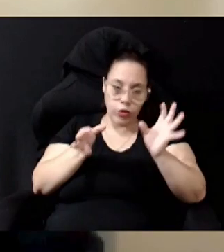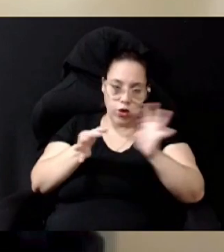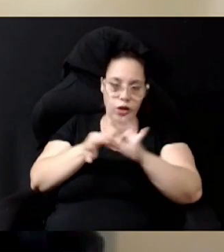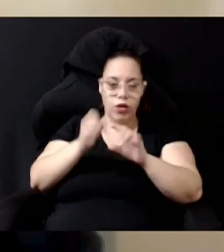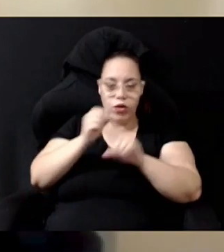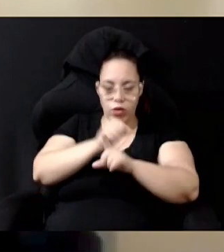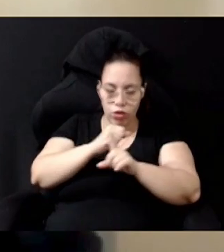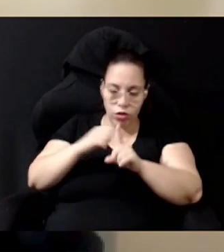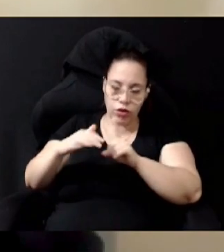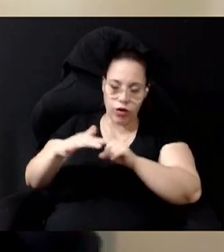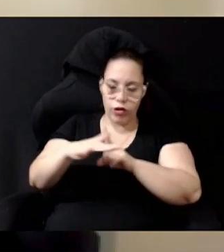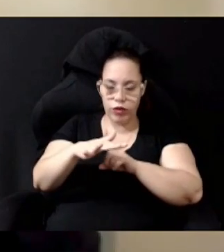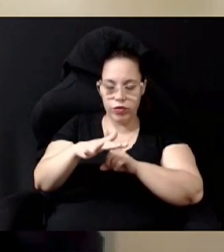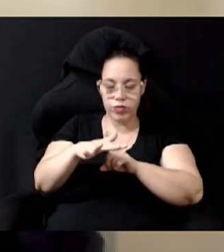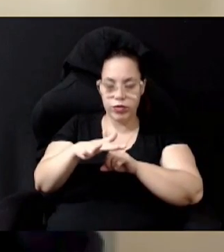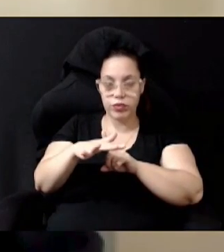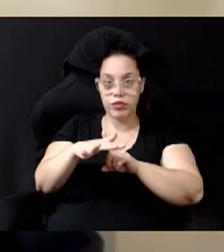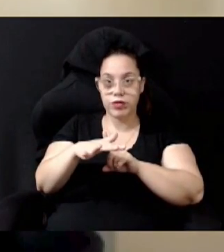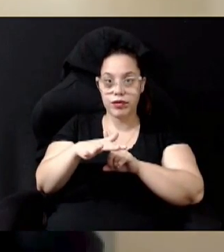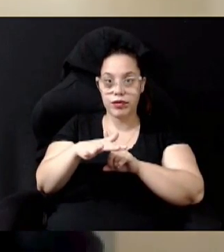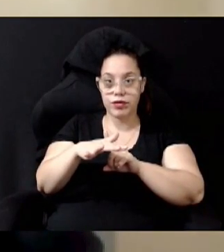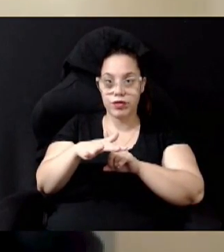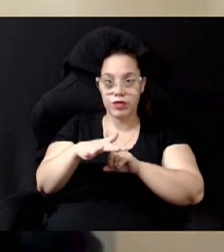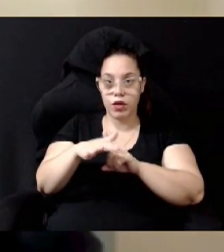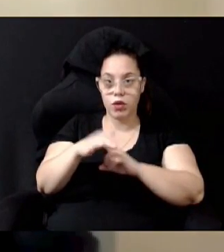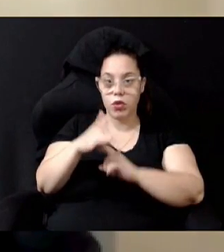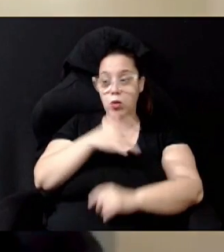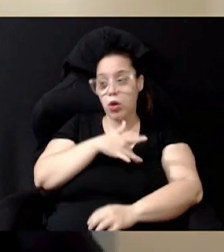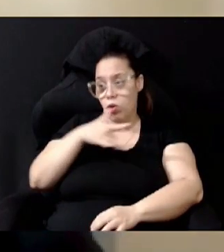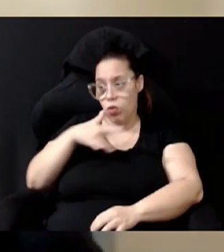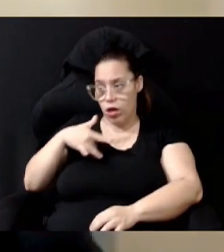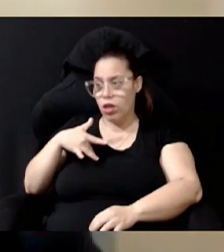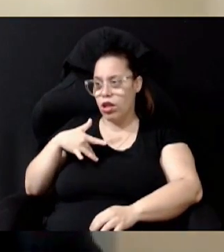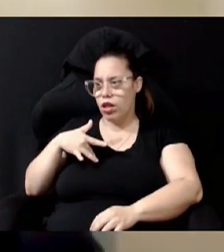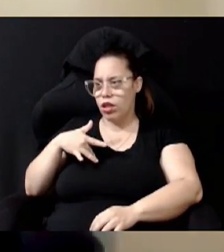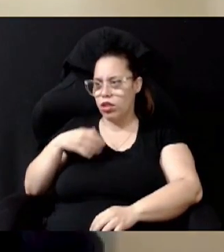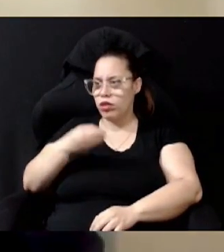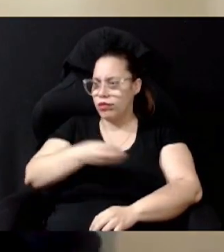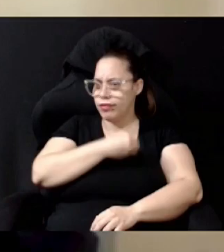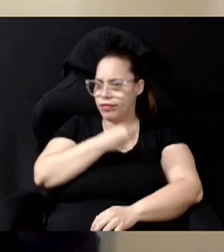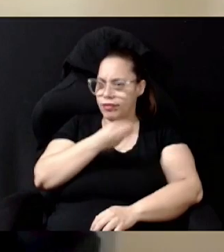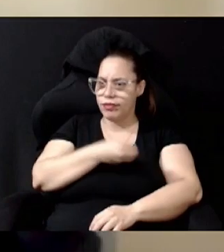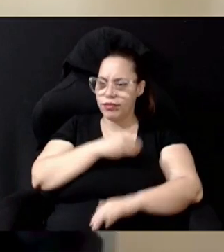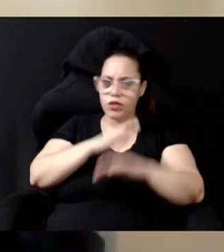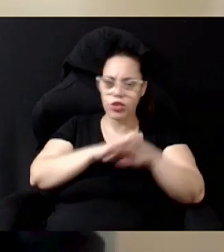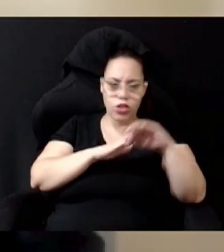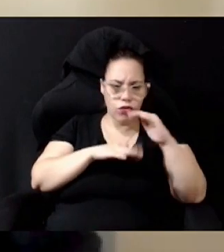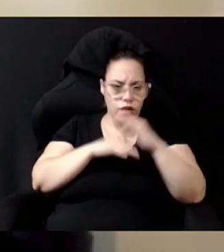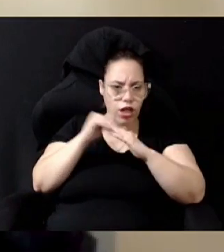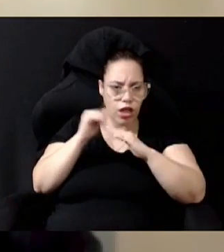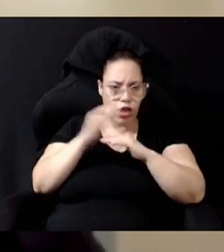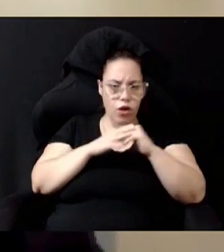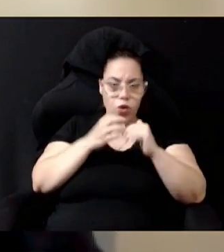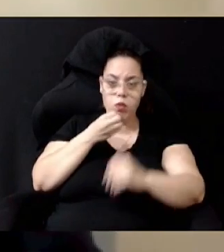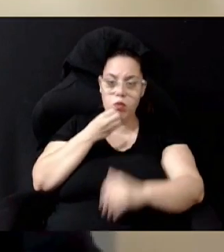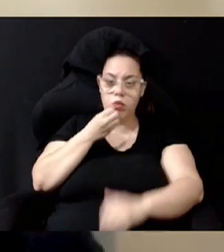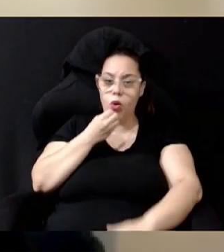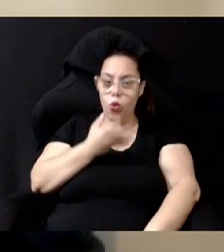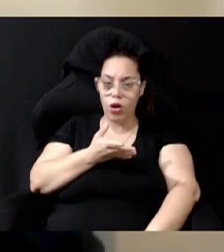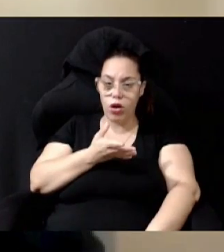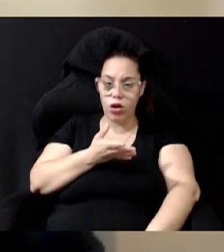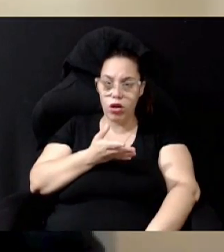manter uma qualidade de vida, de atividades boa, se manter